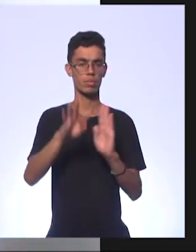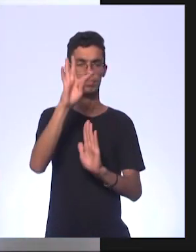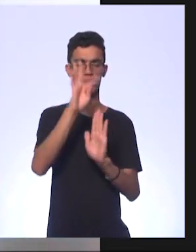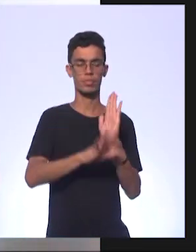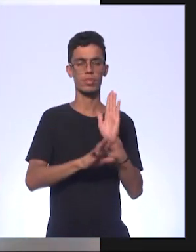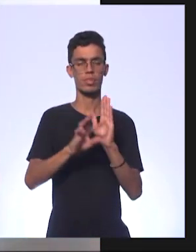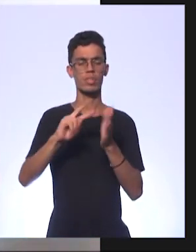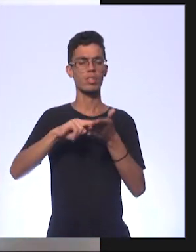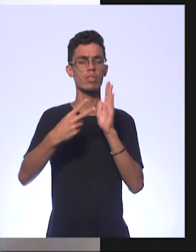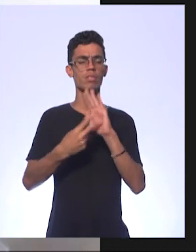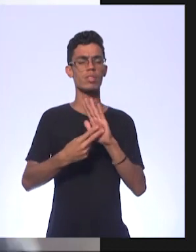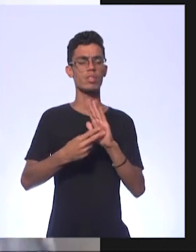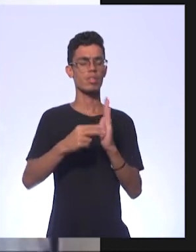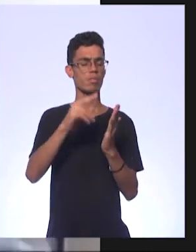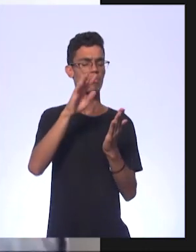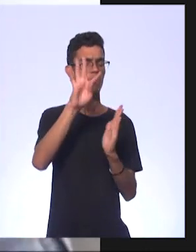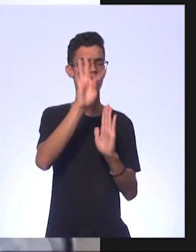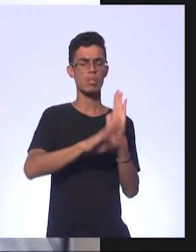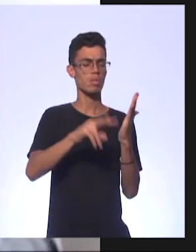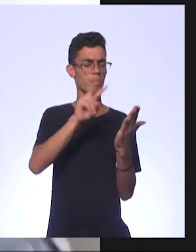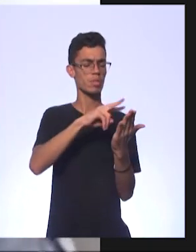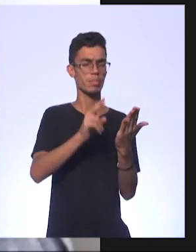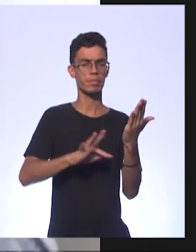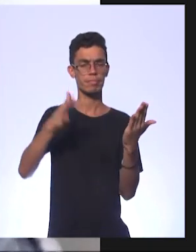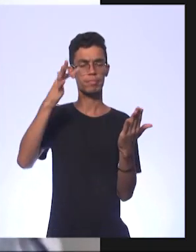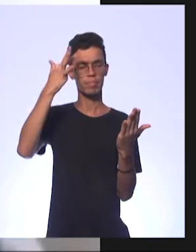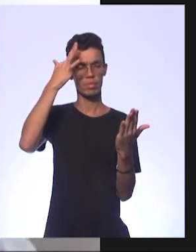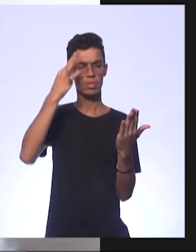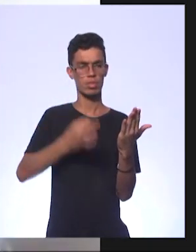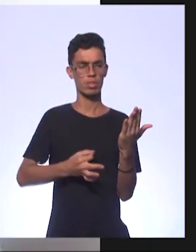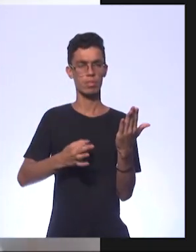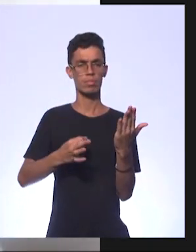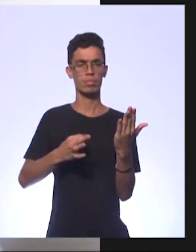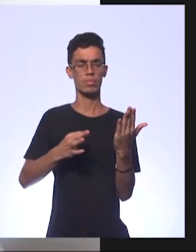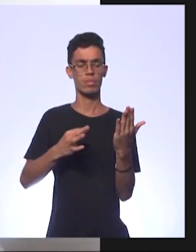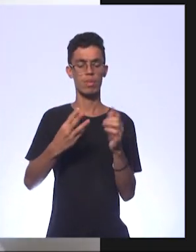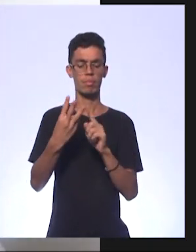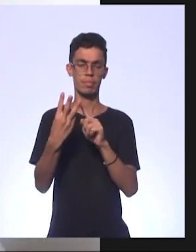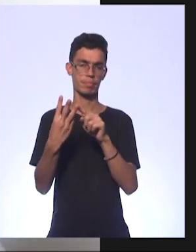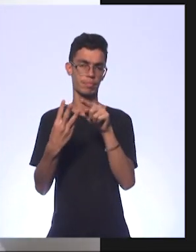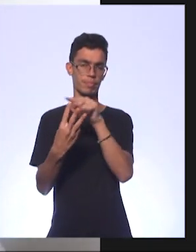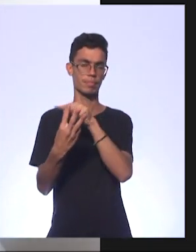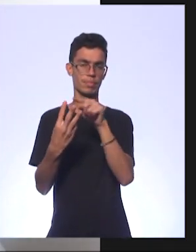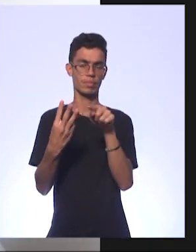é compreensão leitora? Aí nós quebramos compreensão leitora naquelas três